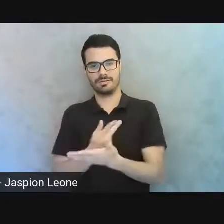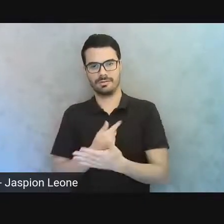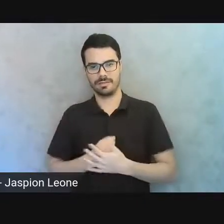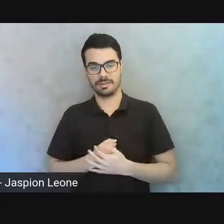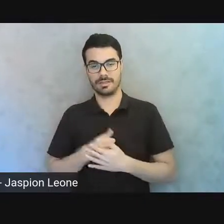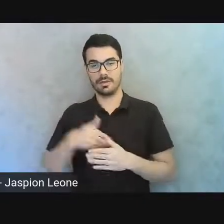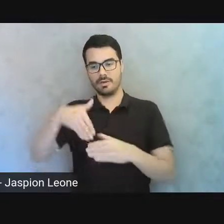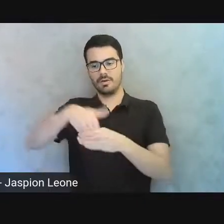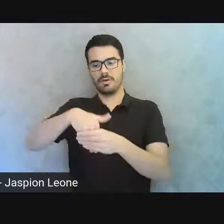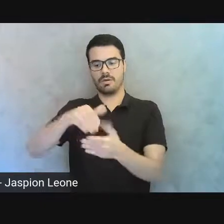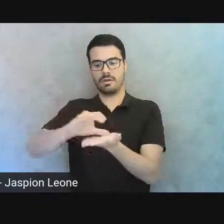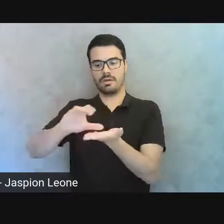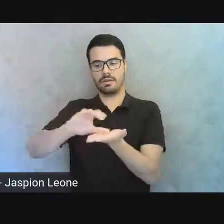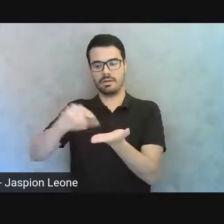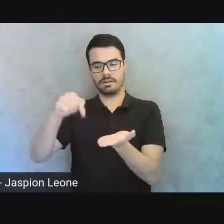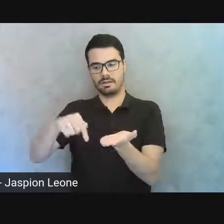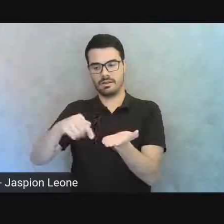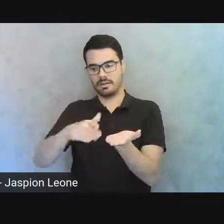eleições de